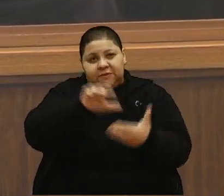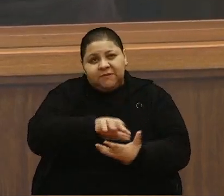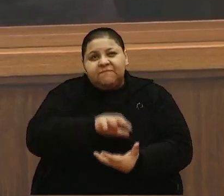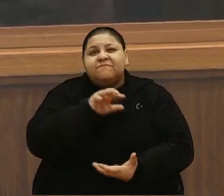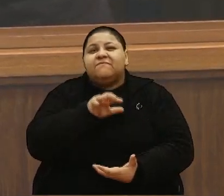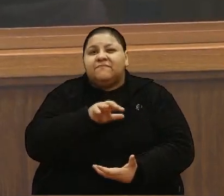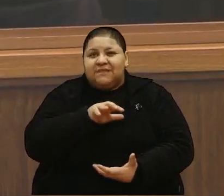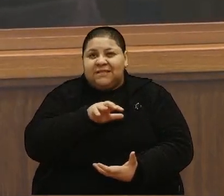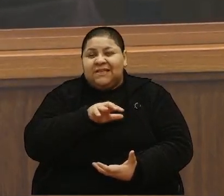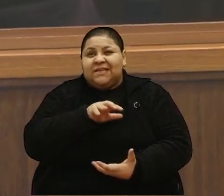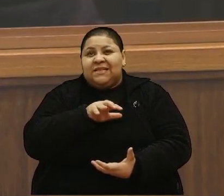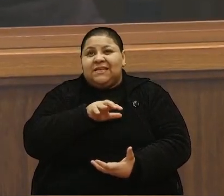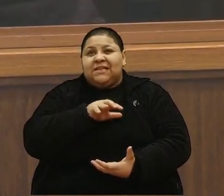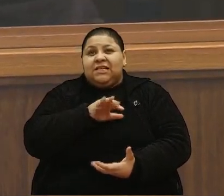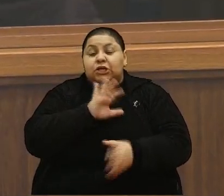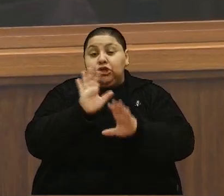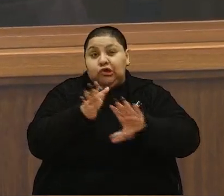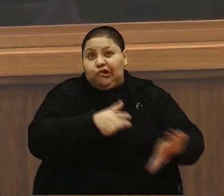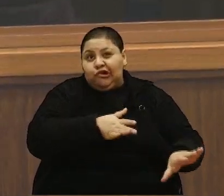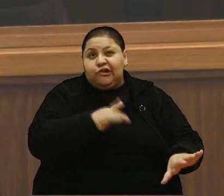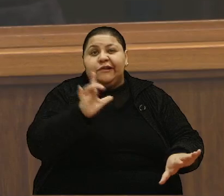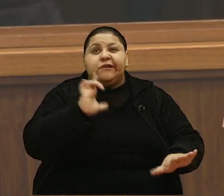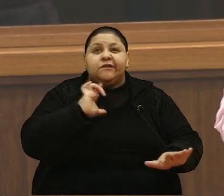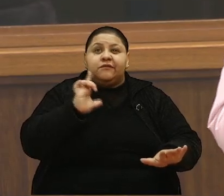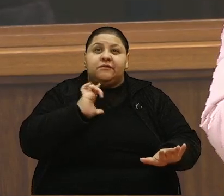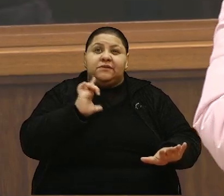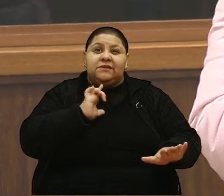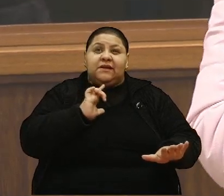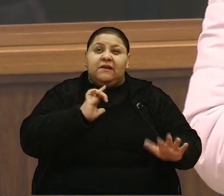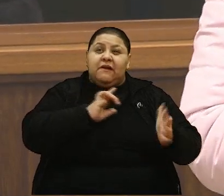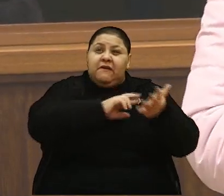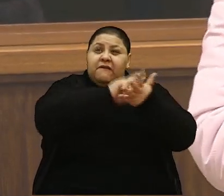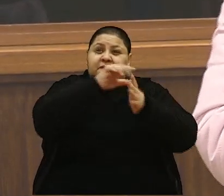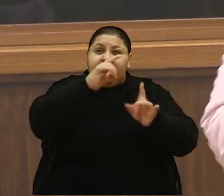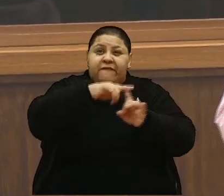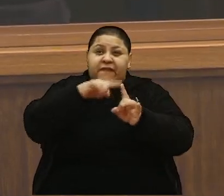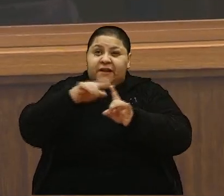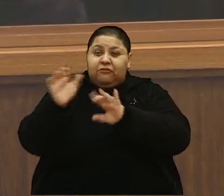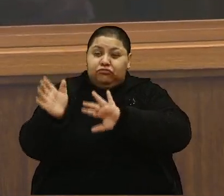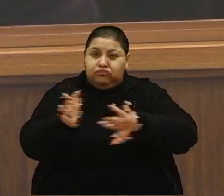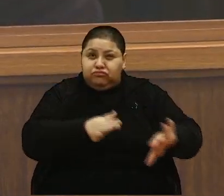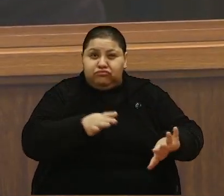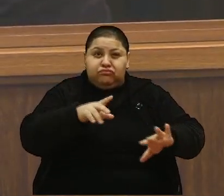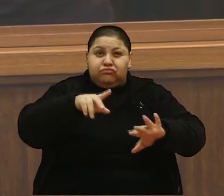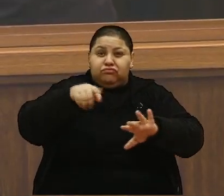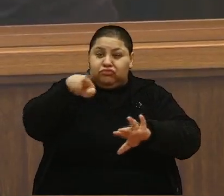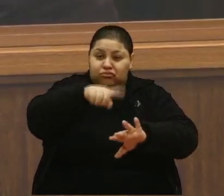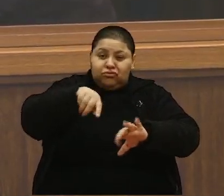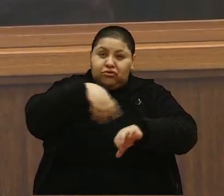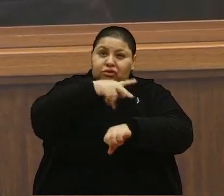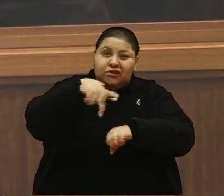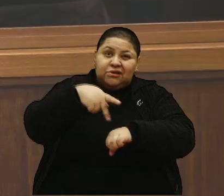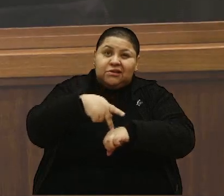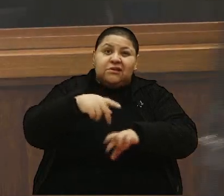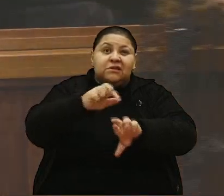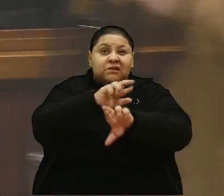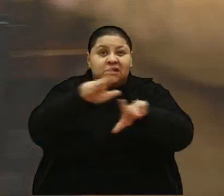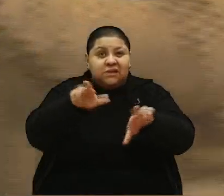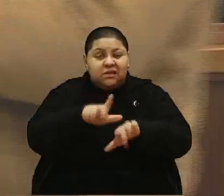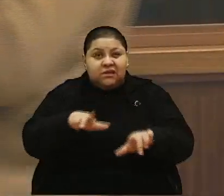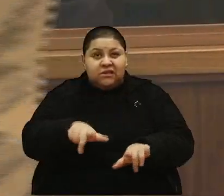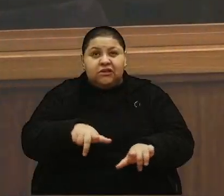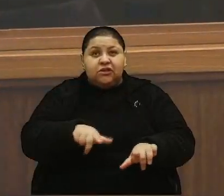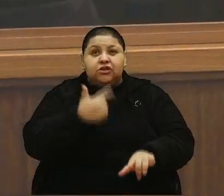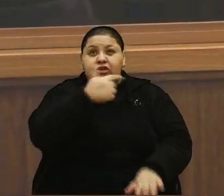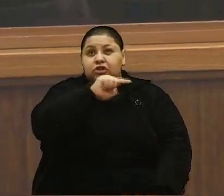é excluída. Então, tem uma gama de exclusão. E o nosso país, diferentemente de muitos